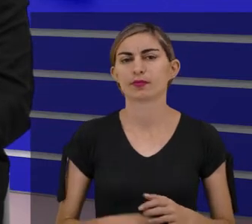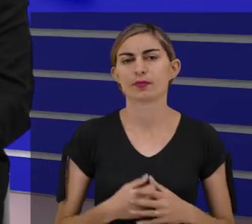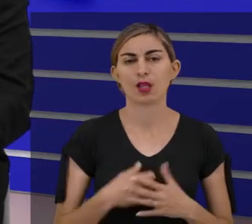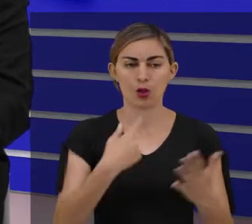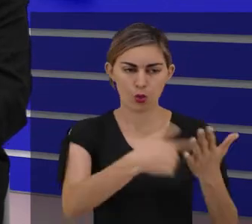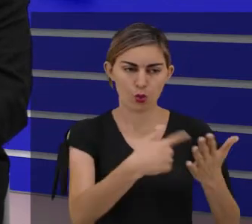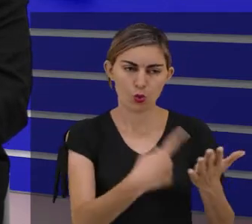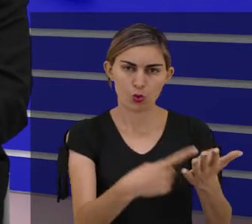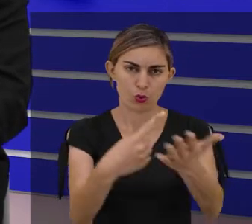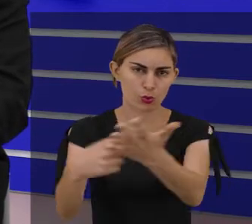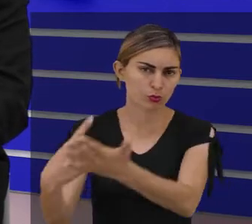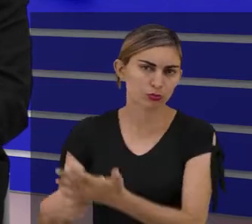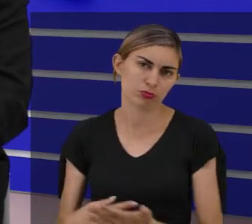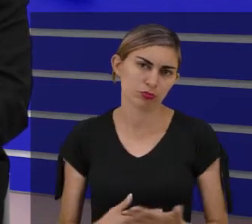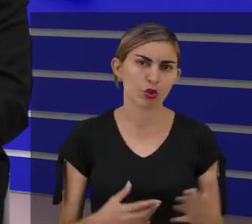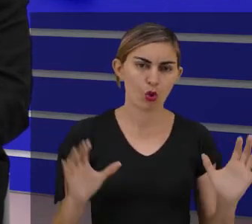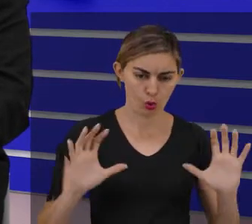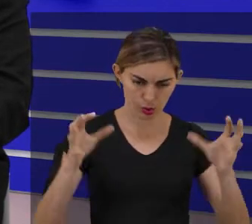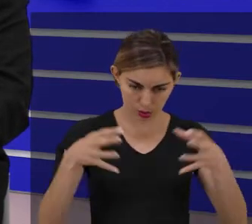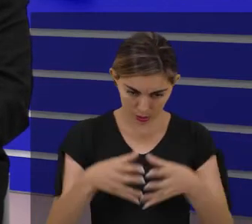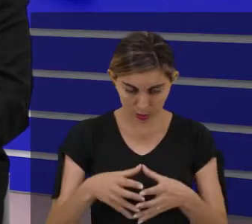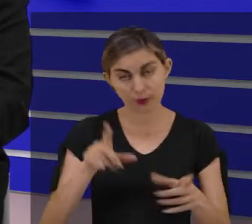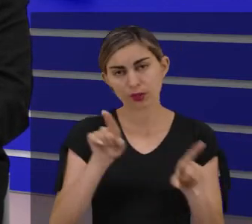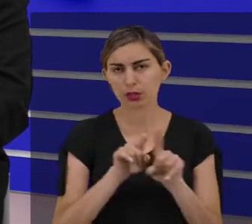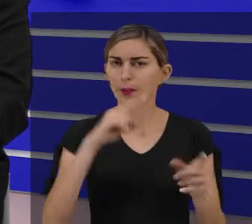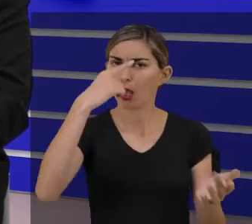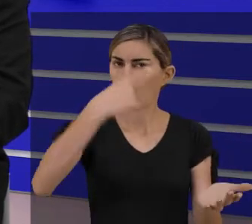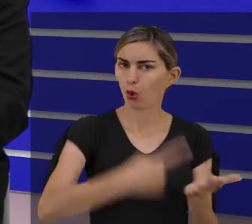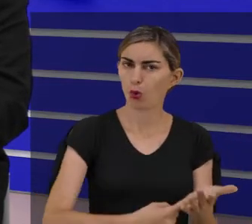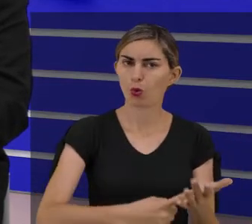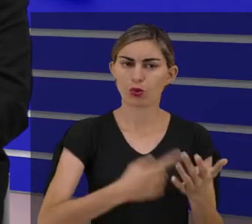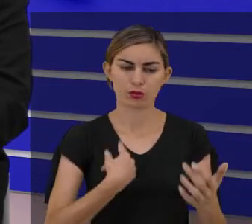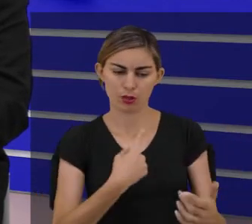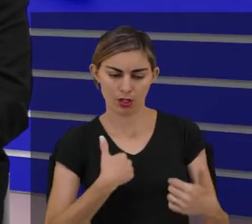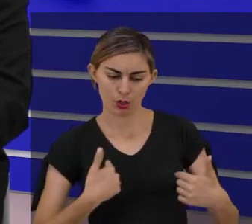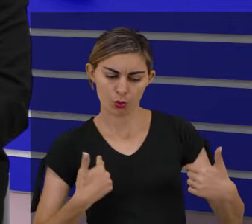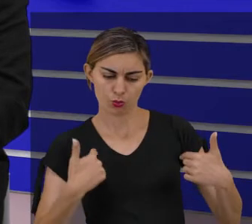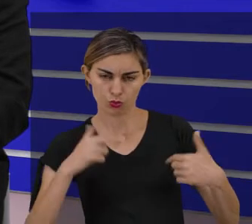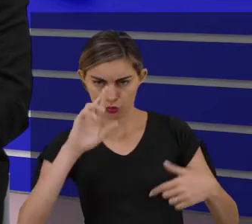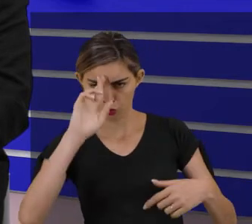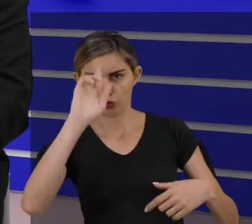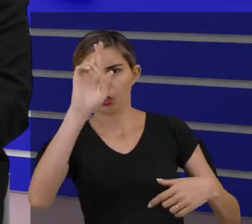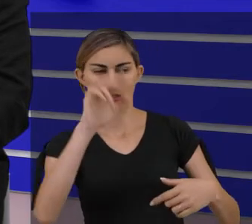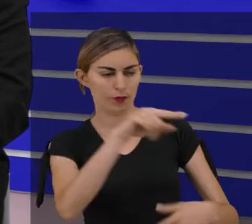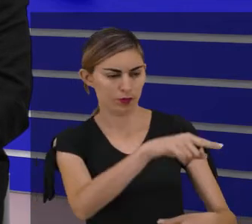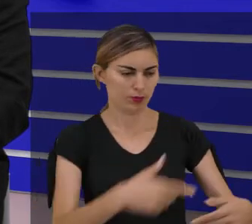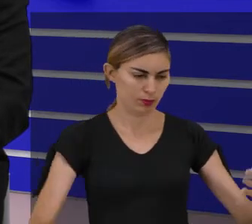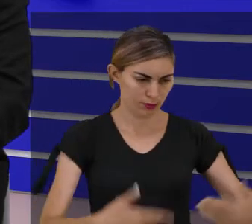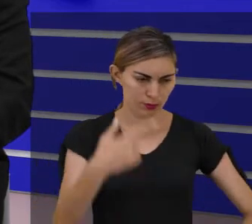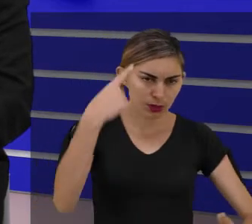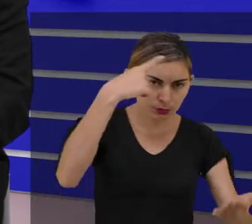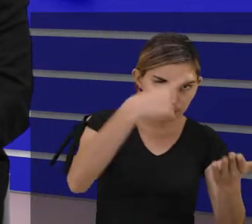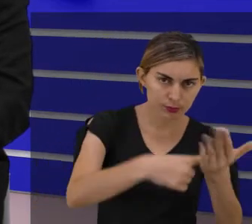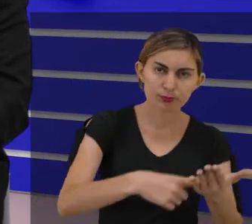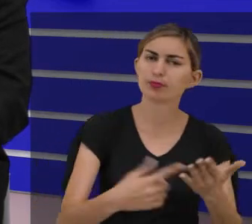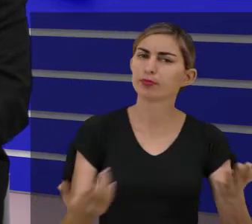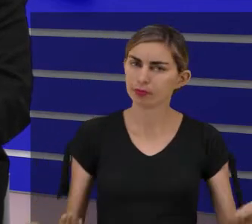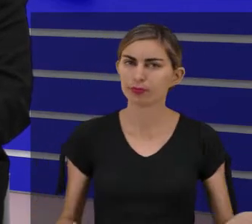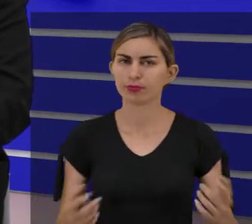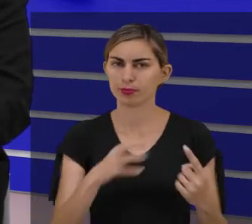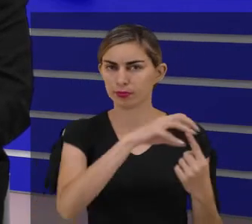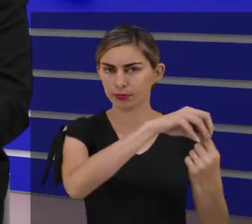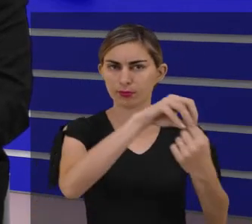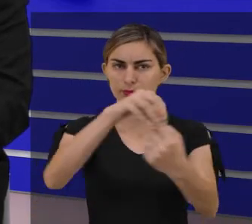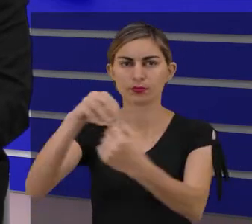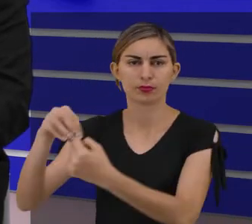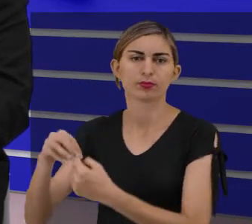individuais, né? Porque nós temos os acordos coletivos e dos acordos individuais, mas com algumas exceções que a gente pode falar